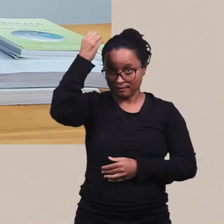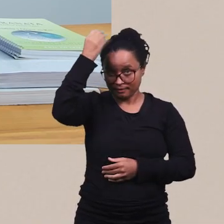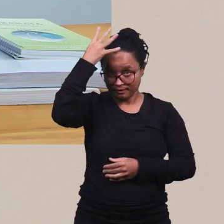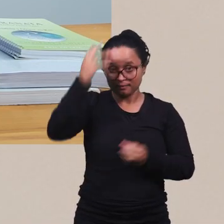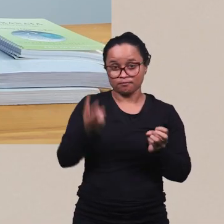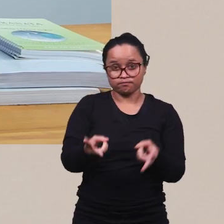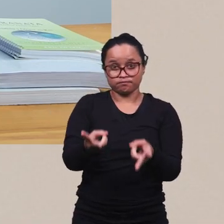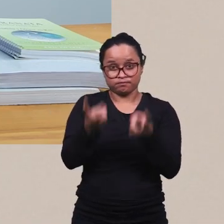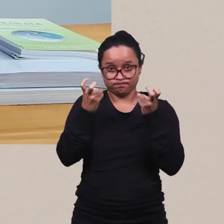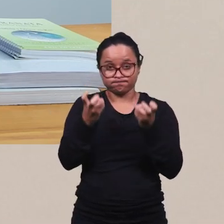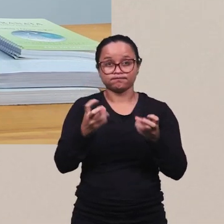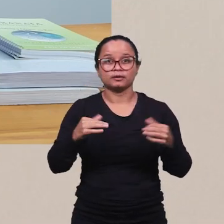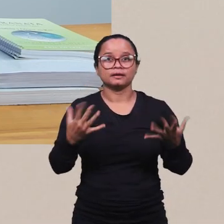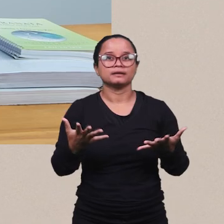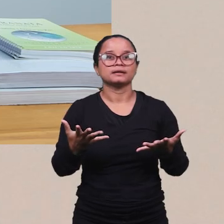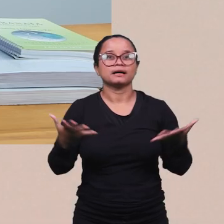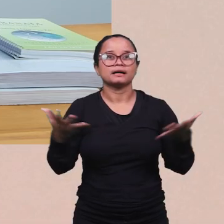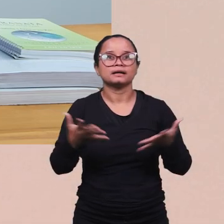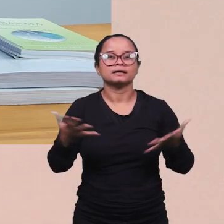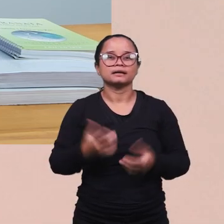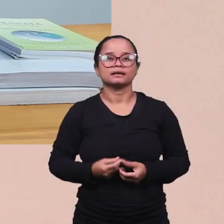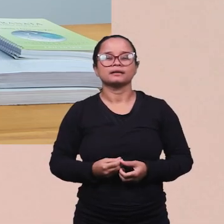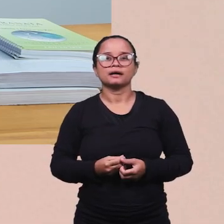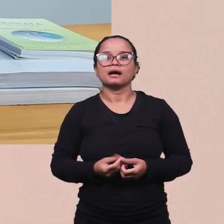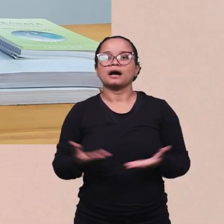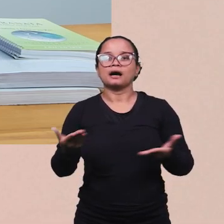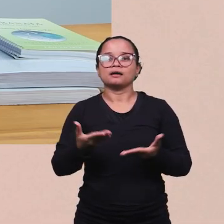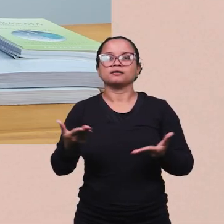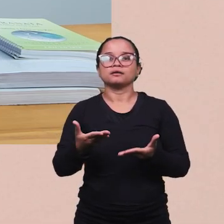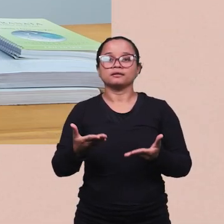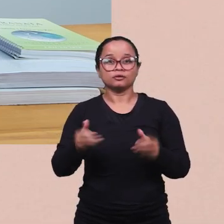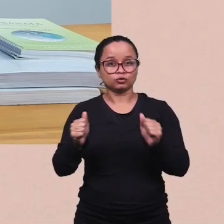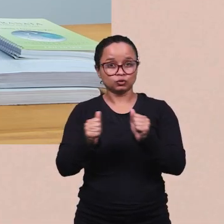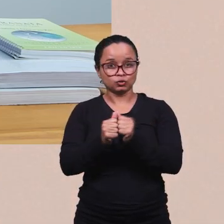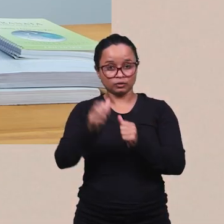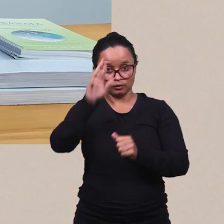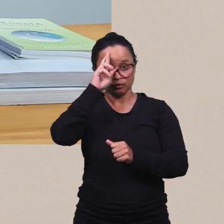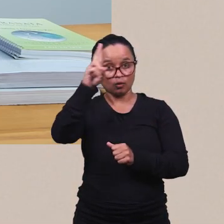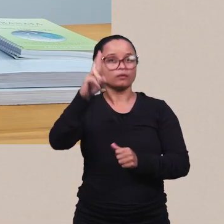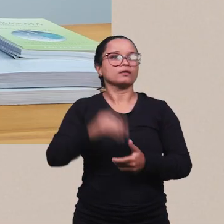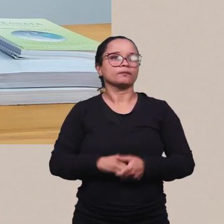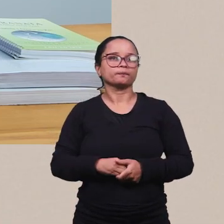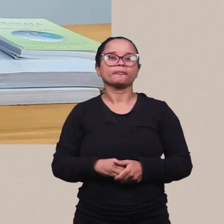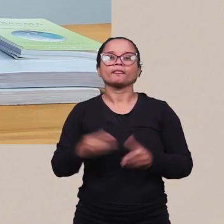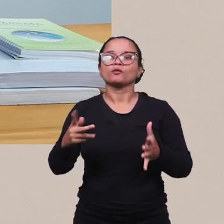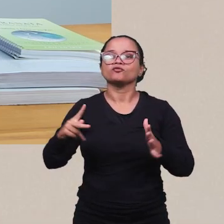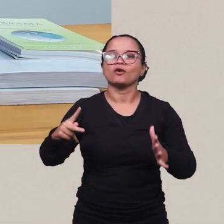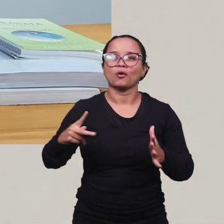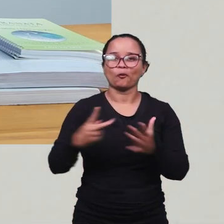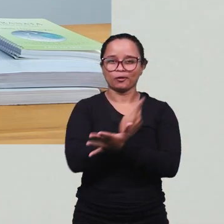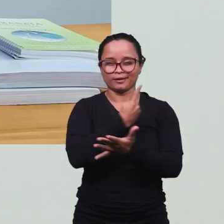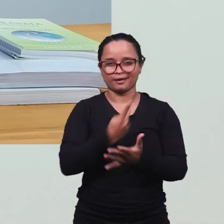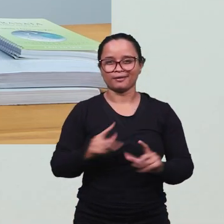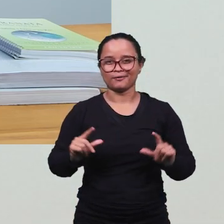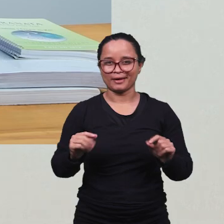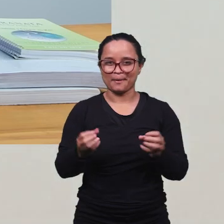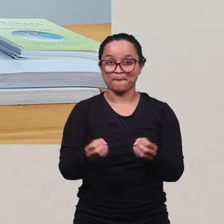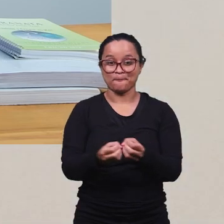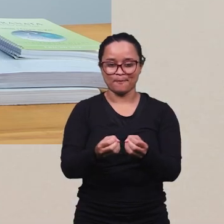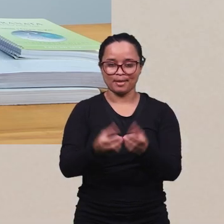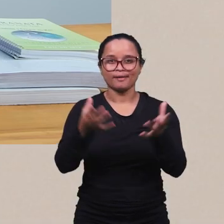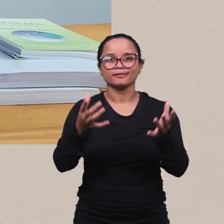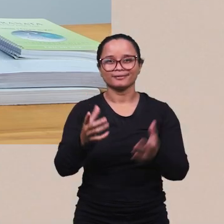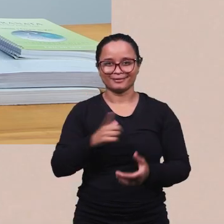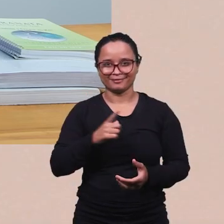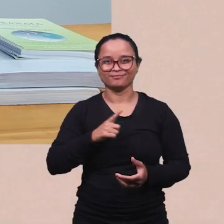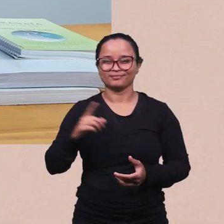graça de perceber. É estar na fileira do exército do Senhor, onde acontecem os milagres da